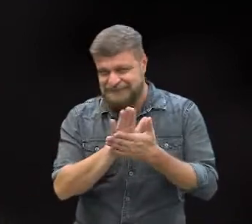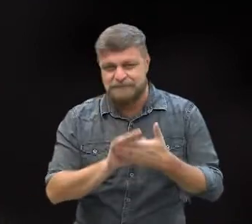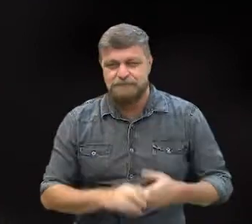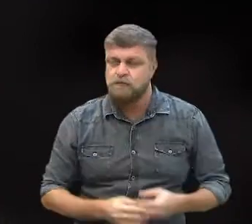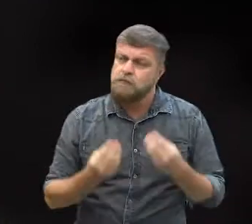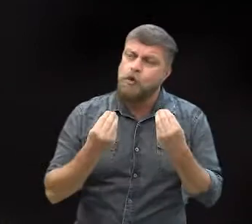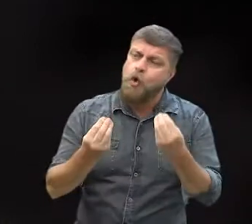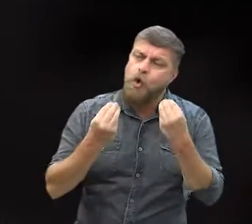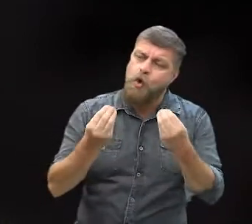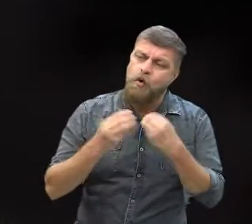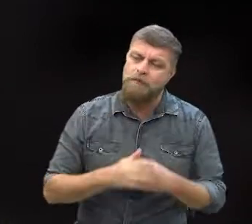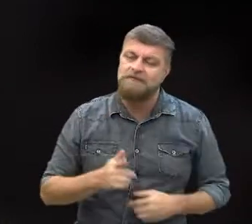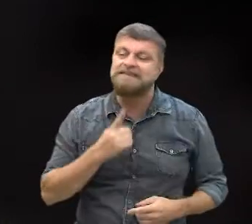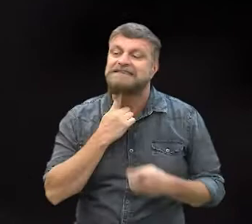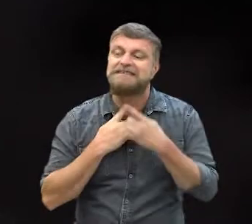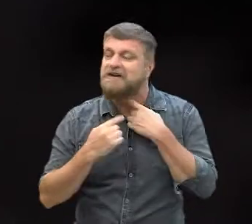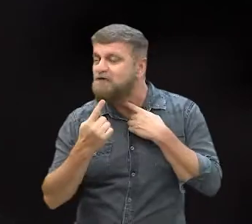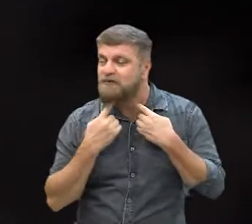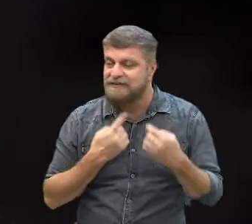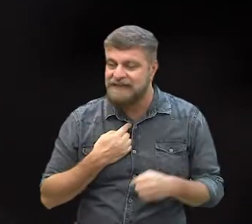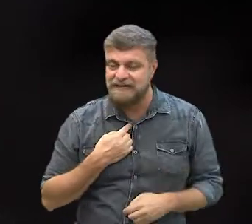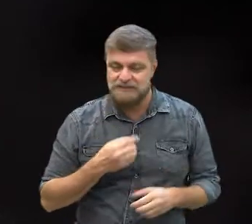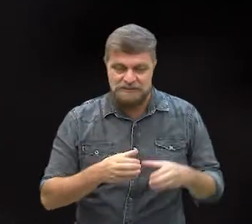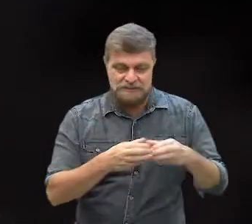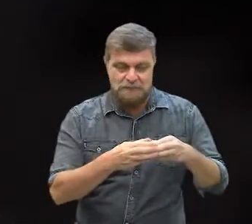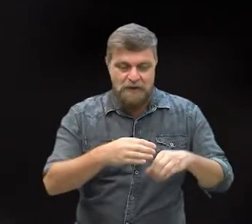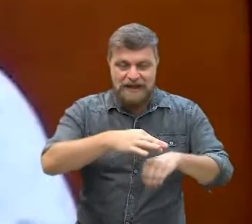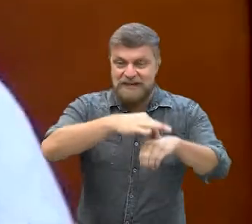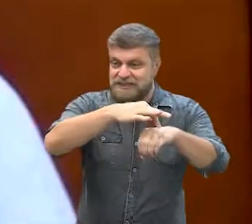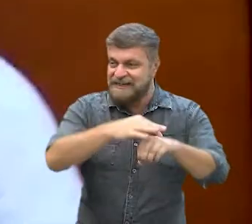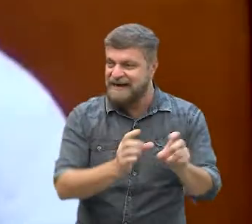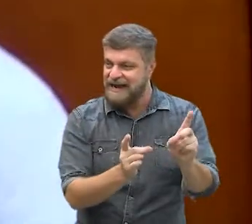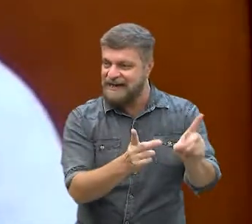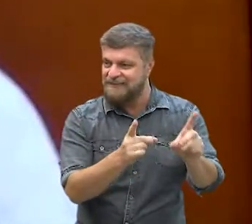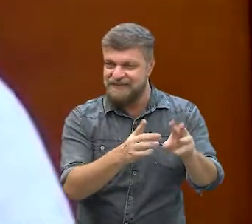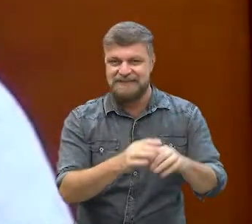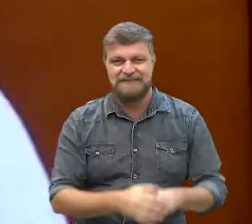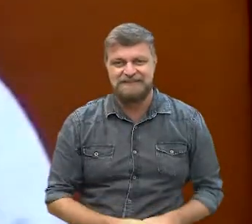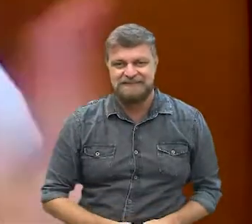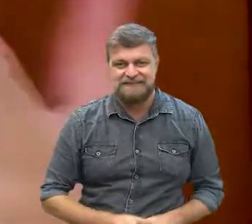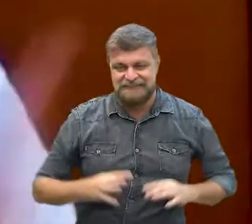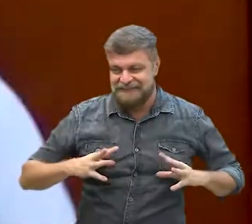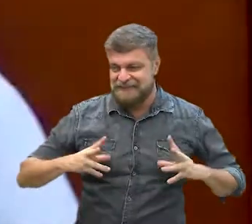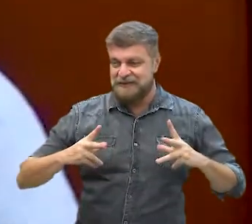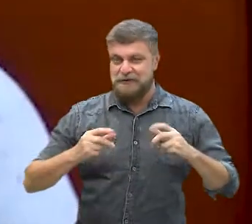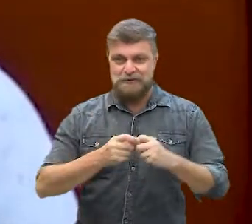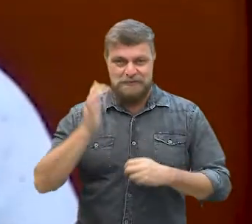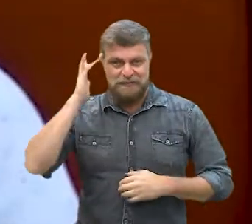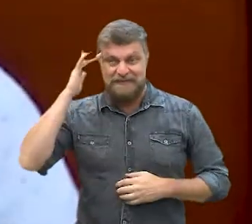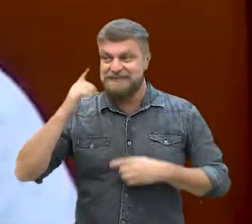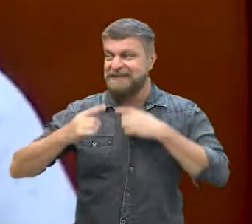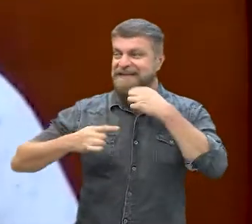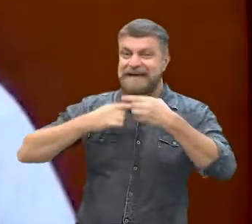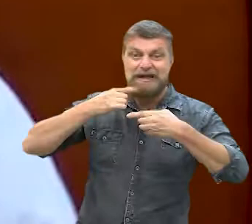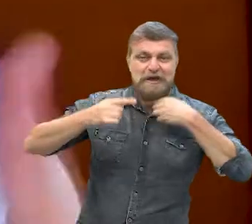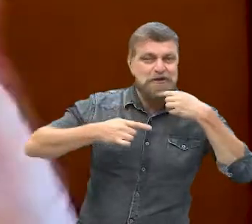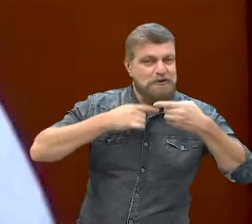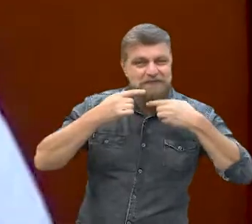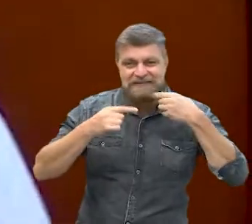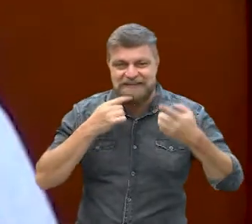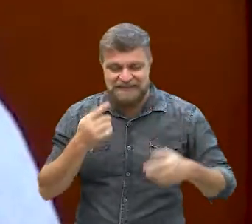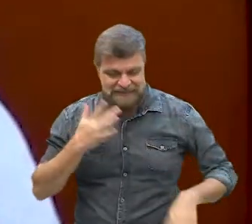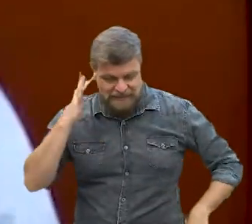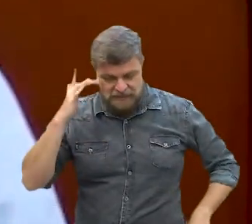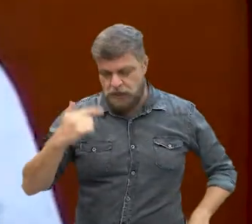Mas como você se aventurou, então, nesse segmento? Esse é o lance do empreendedorismo, que todo mundo acha que às vezes tem dúvida, e todo mundo acha